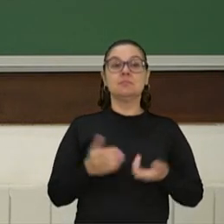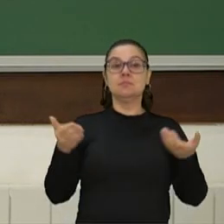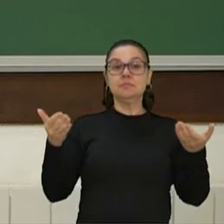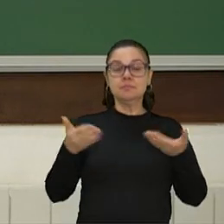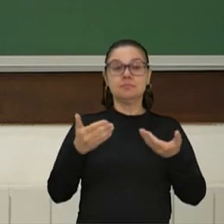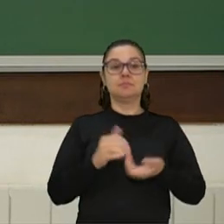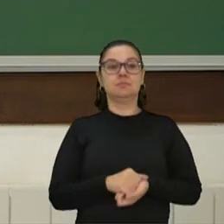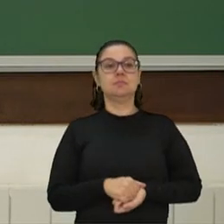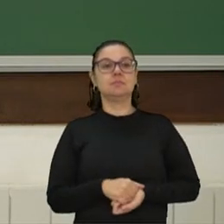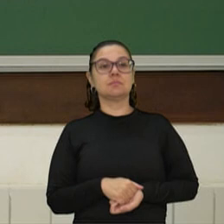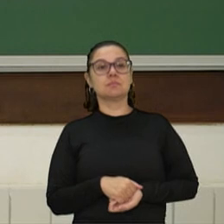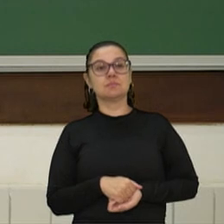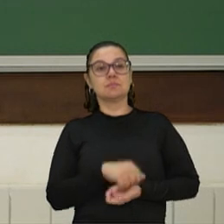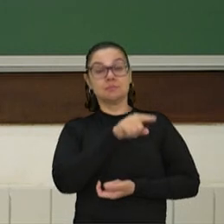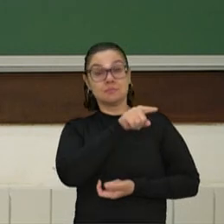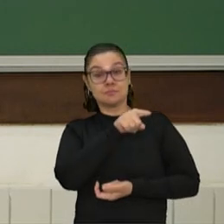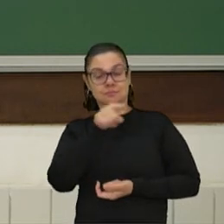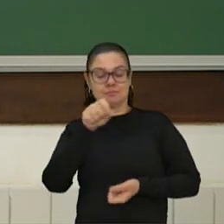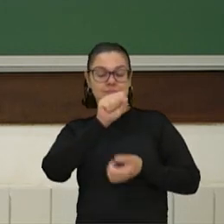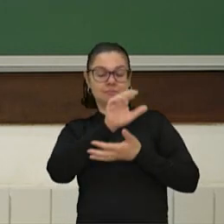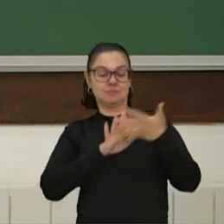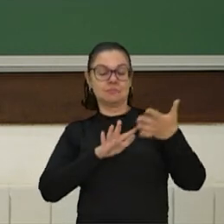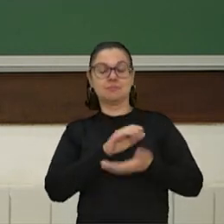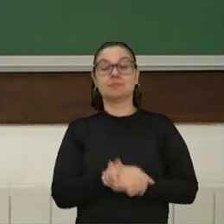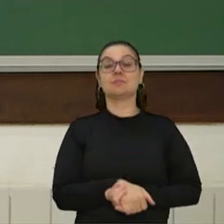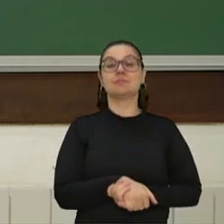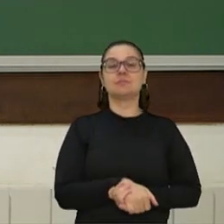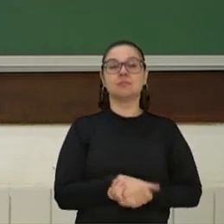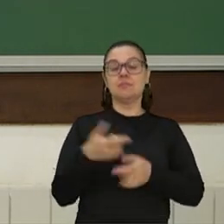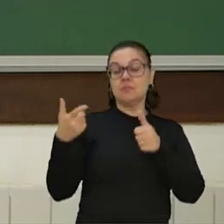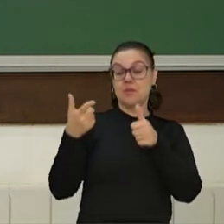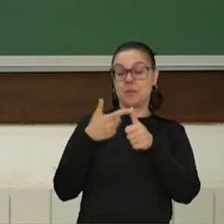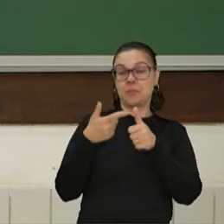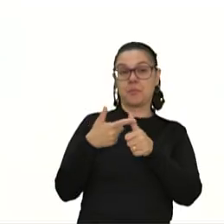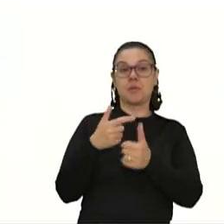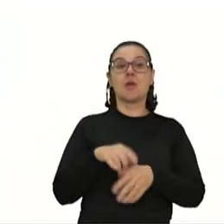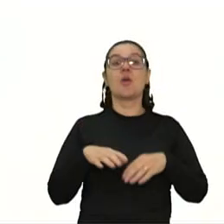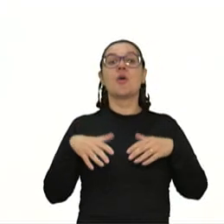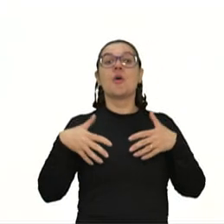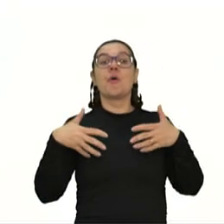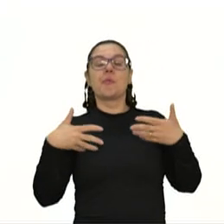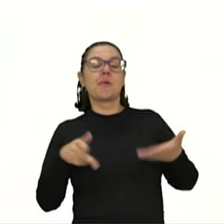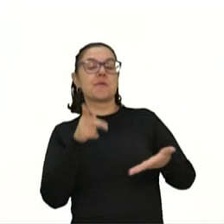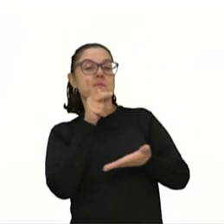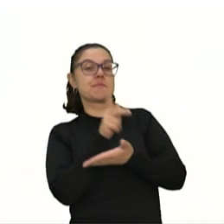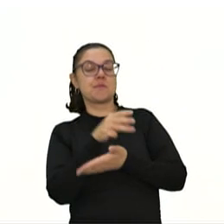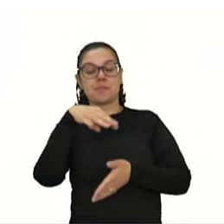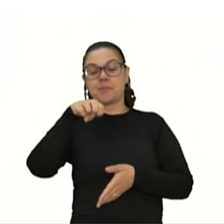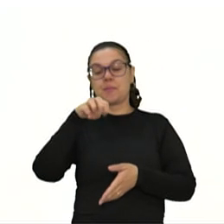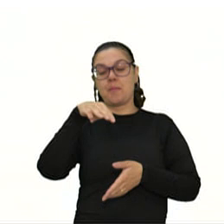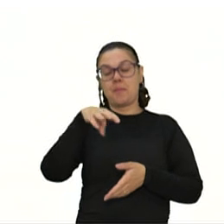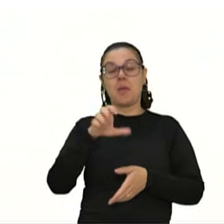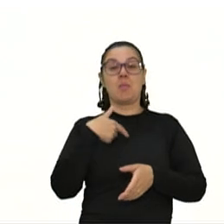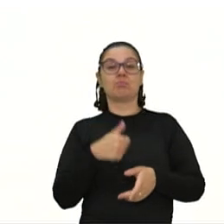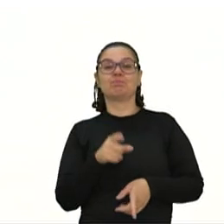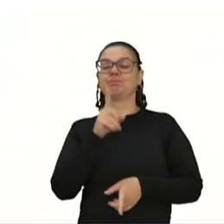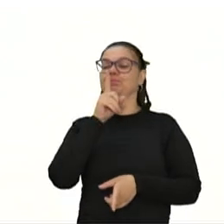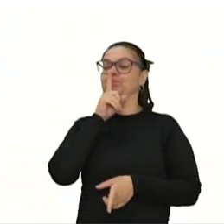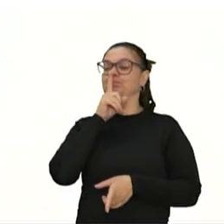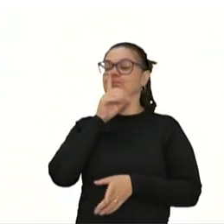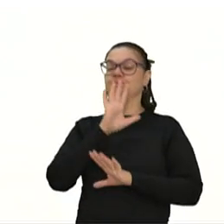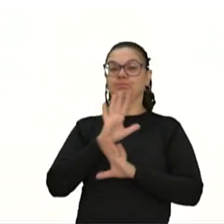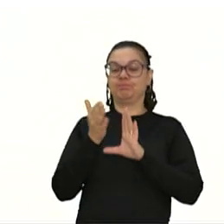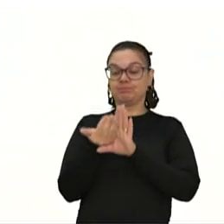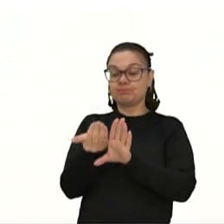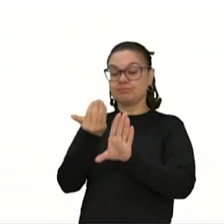Então agora uma atividade para vocês fazerem aí. Número 1, ó, quase sempre os memes são anônimos. Lembra que a gente